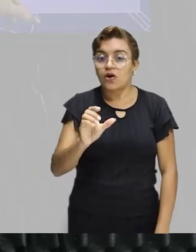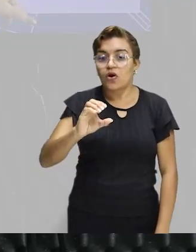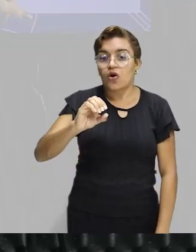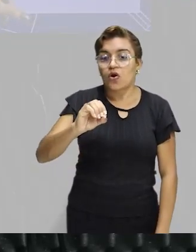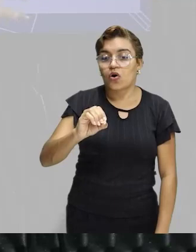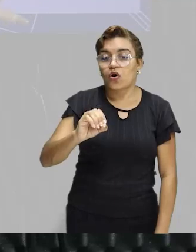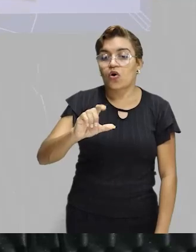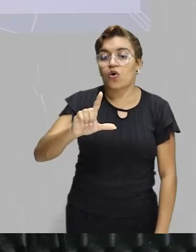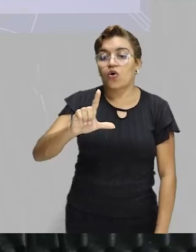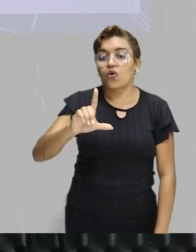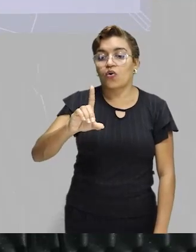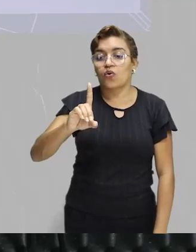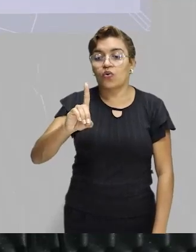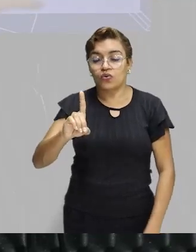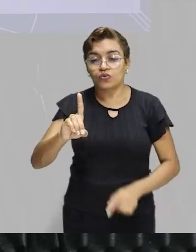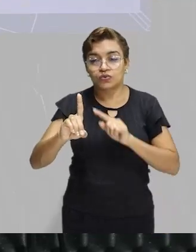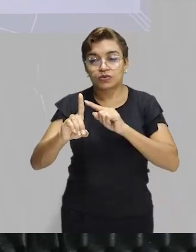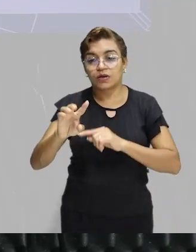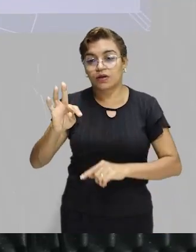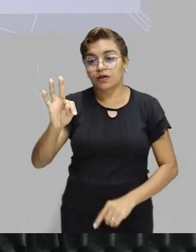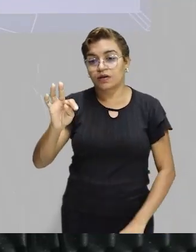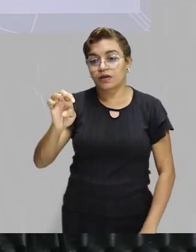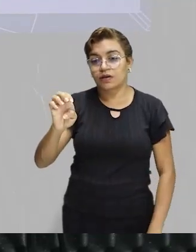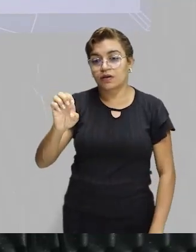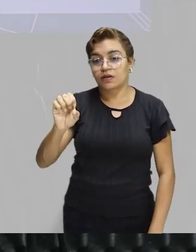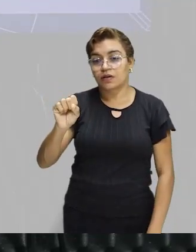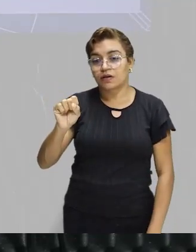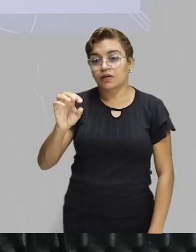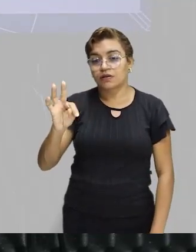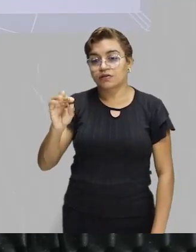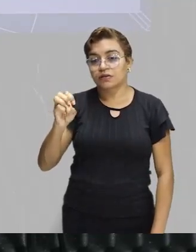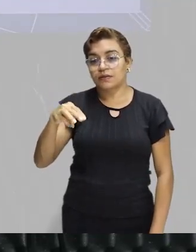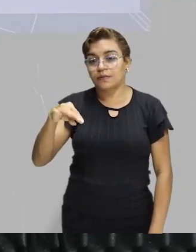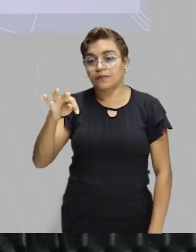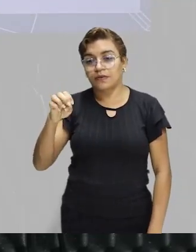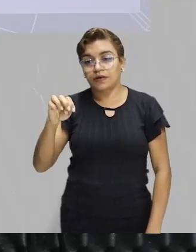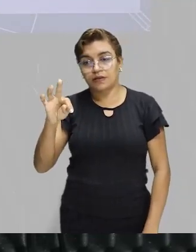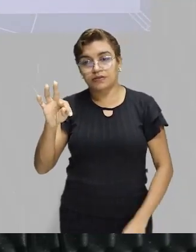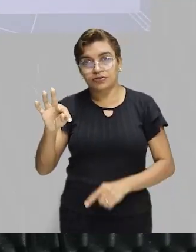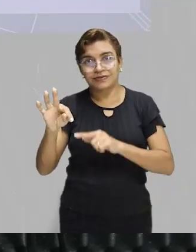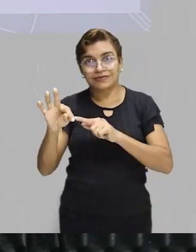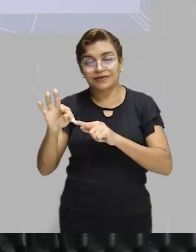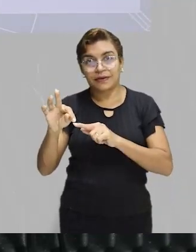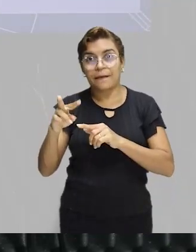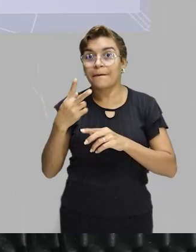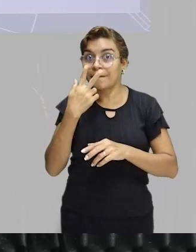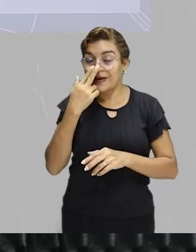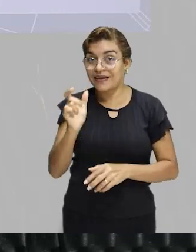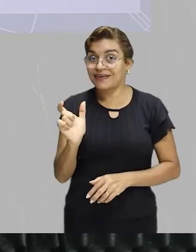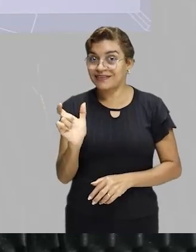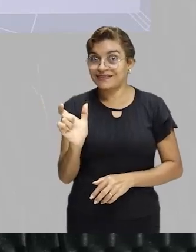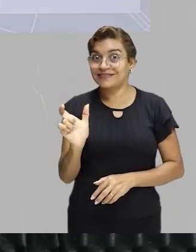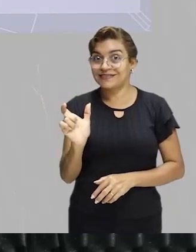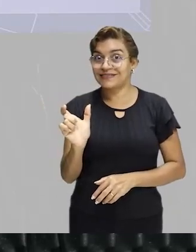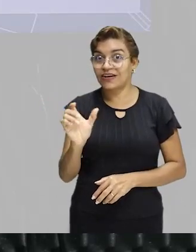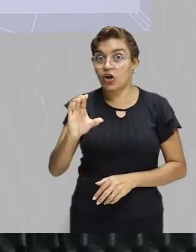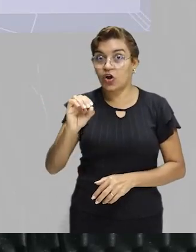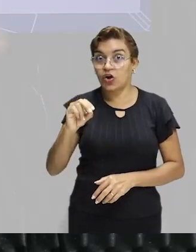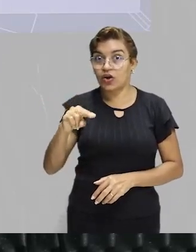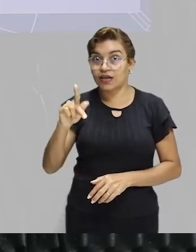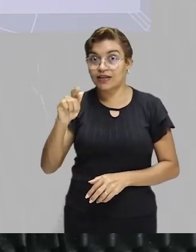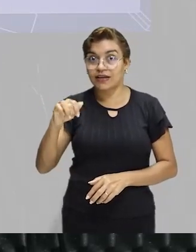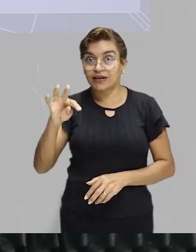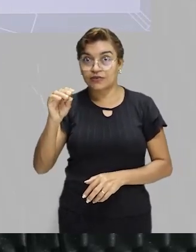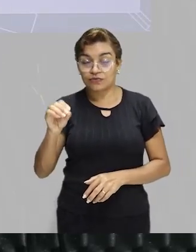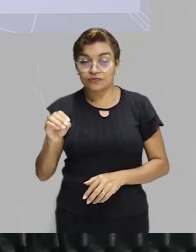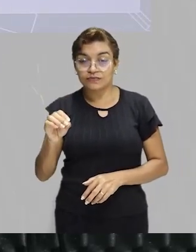que é um cognato. Olha a palavra Testament. Testament parece com testamento, então isso me ajuda. Old é